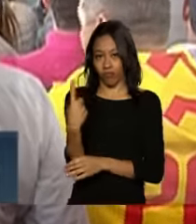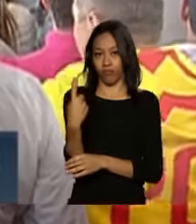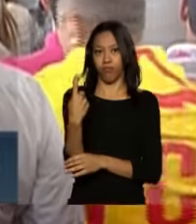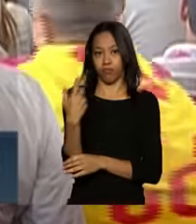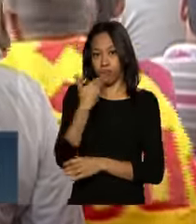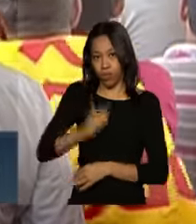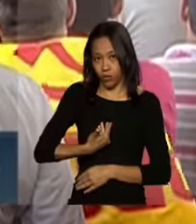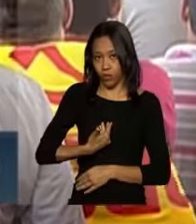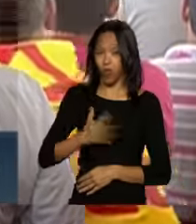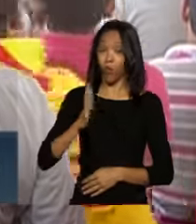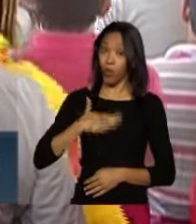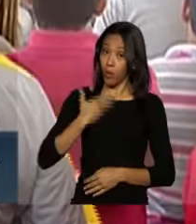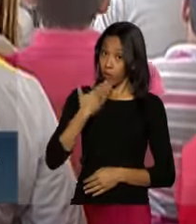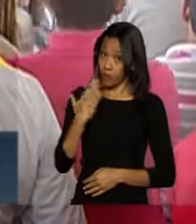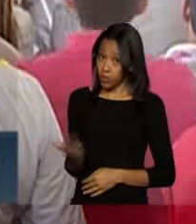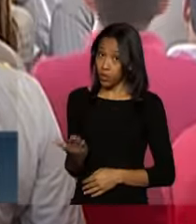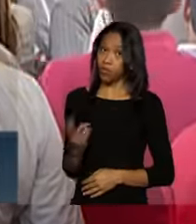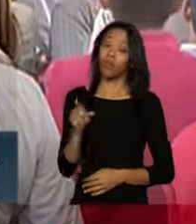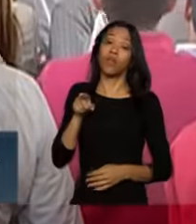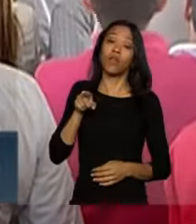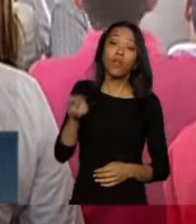o meu pedido é que